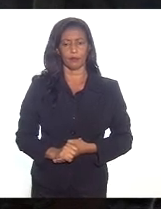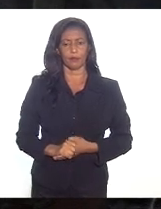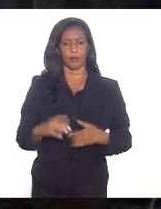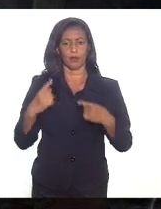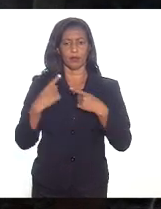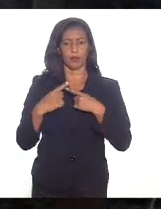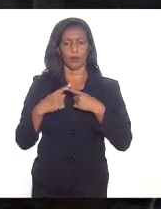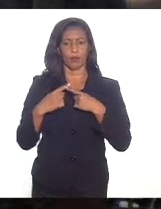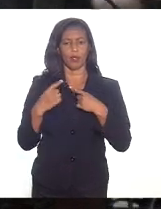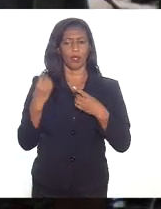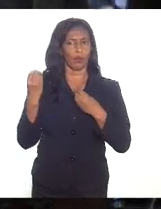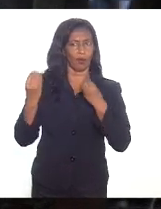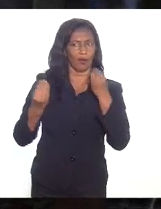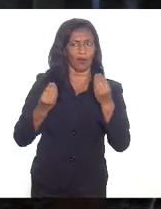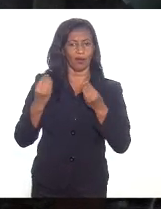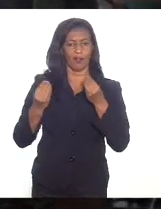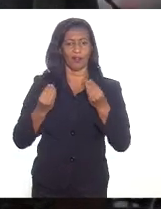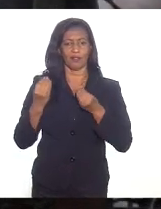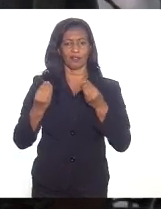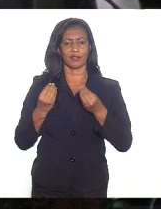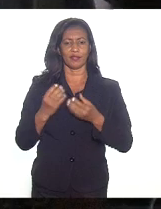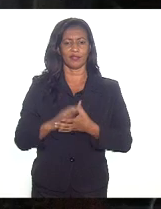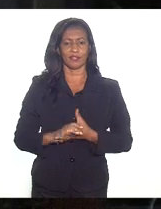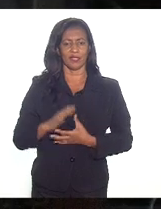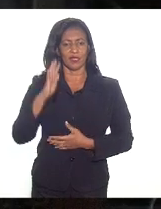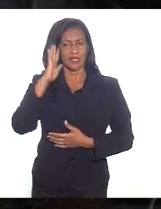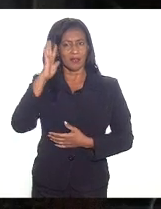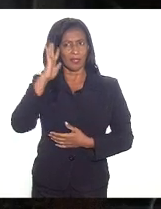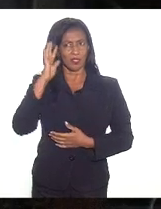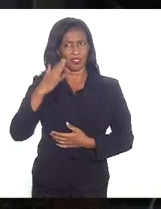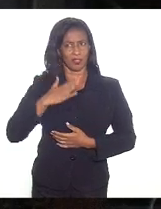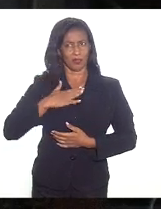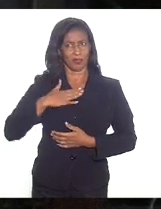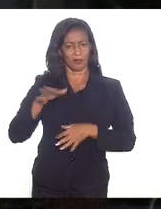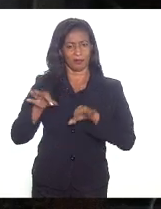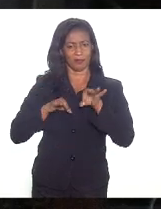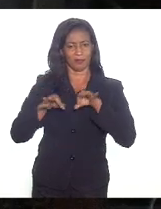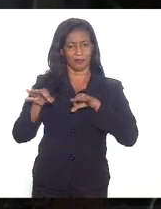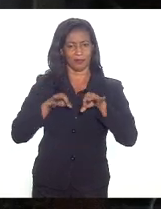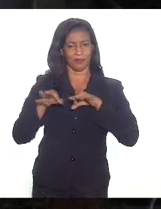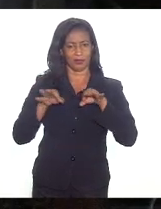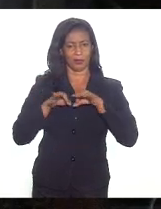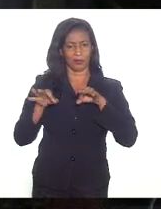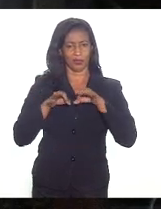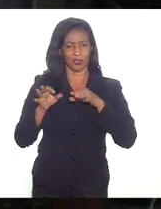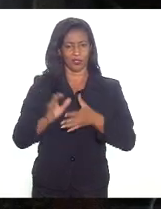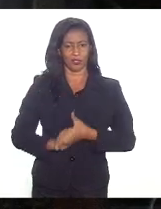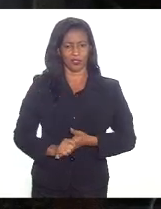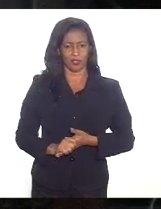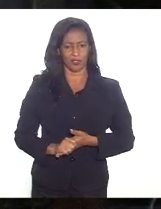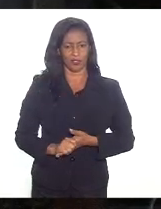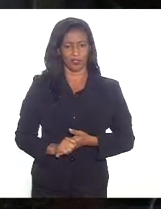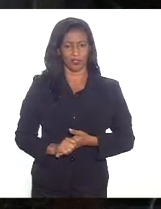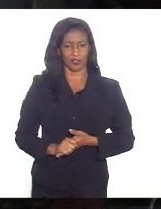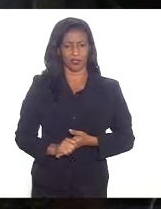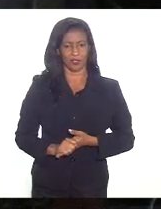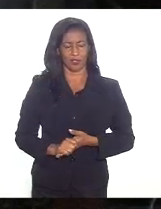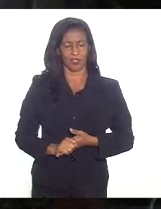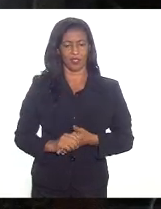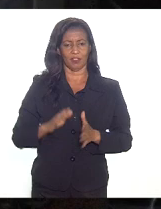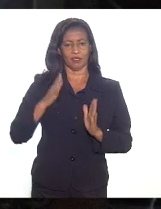olha que incoerência, imagina o meu projeto ser descaracterizado com um apoiamento de minha